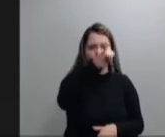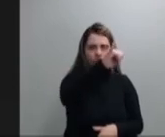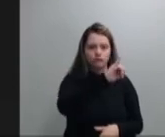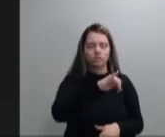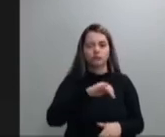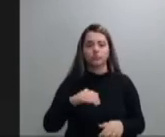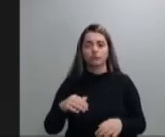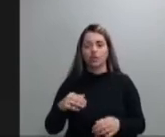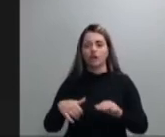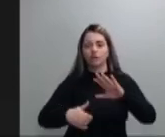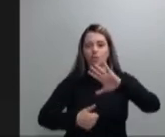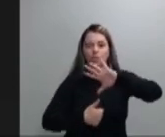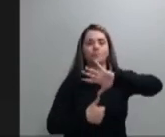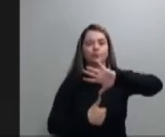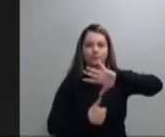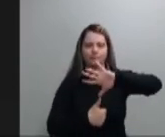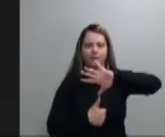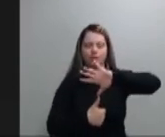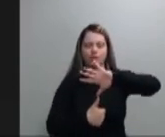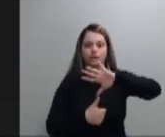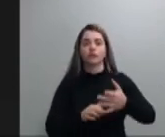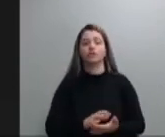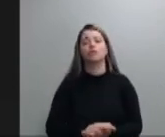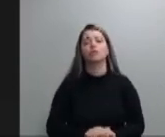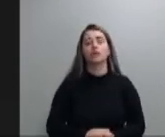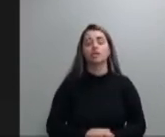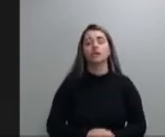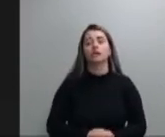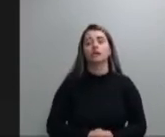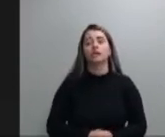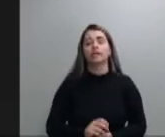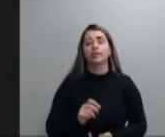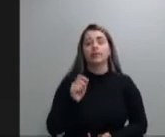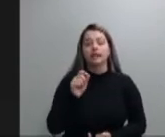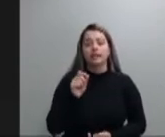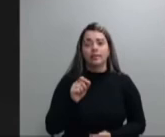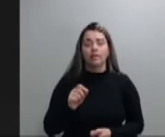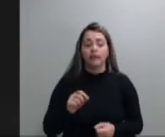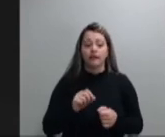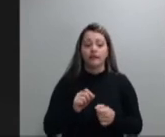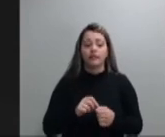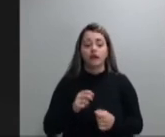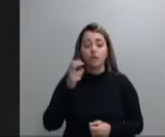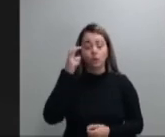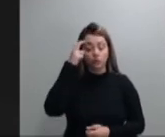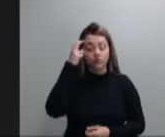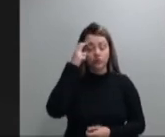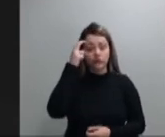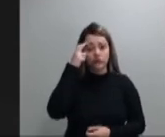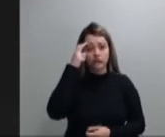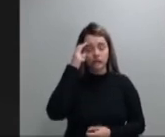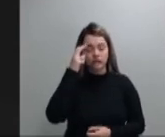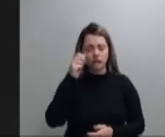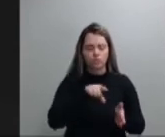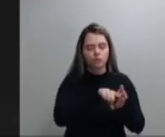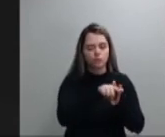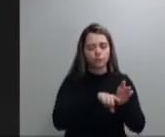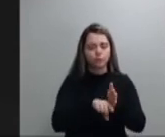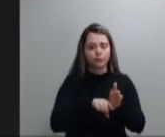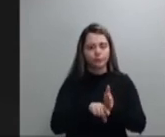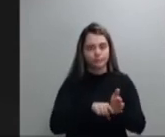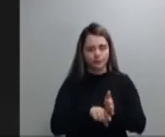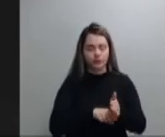empresas que se submeteram o ato de concentração a exame da recorrente a